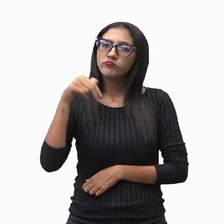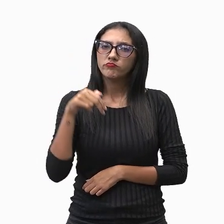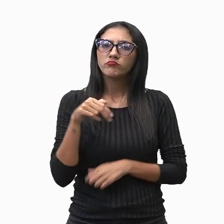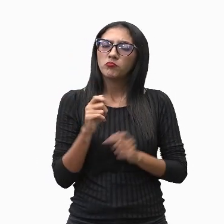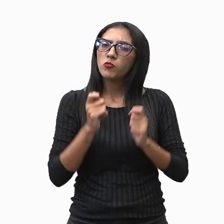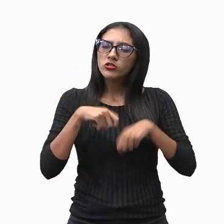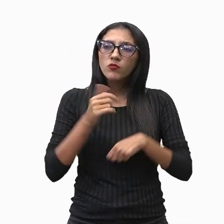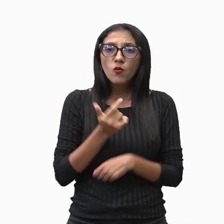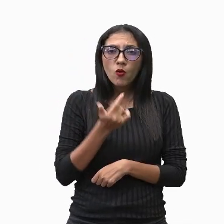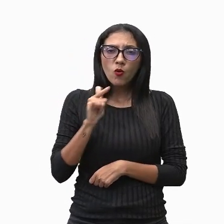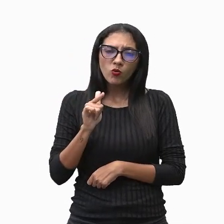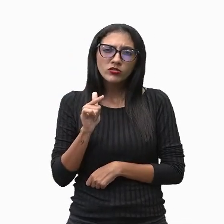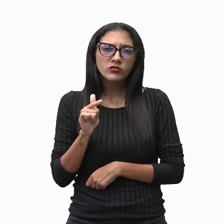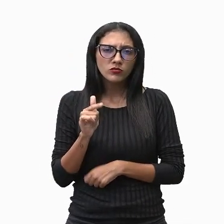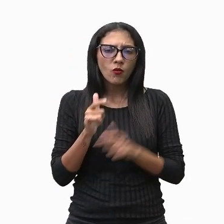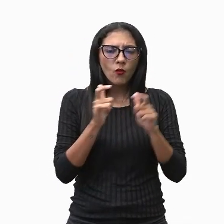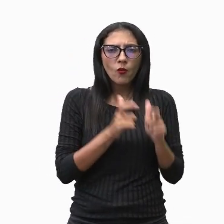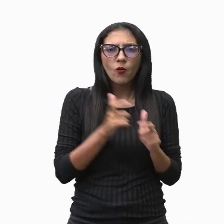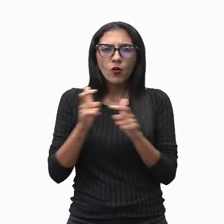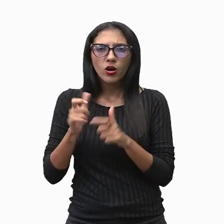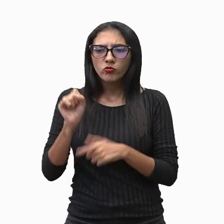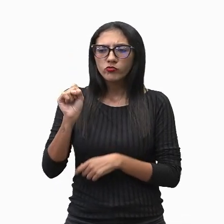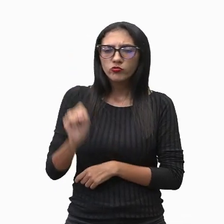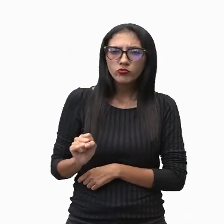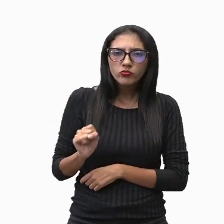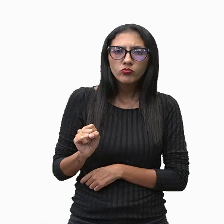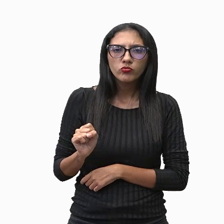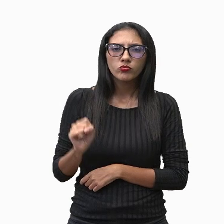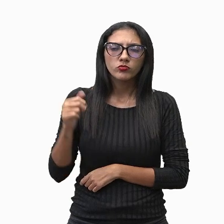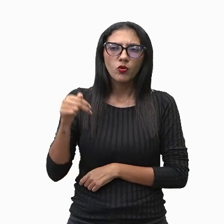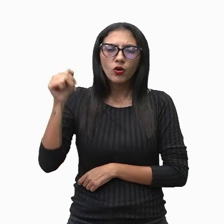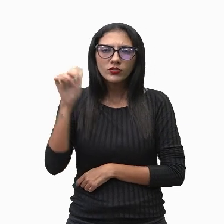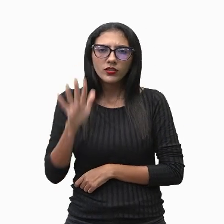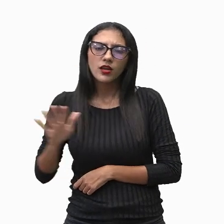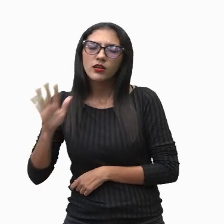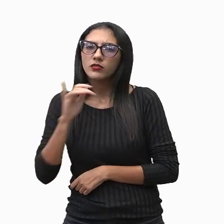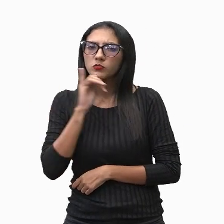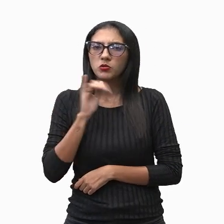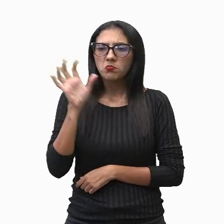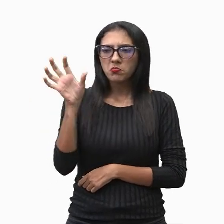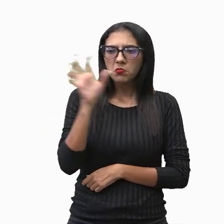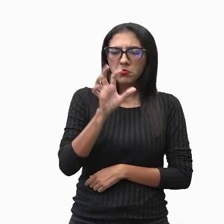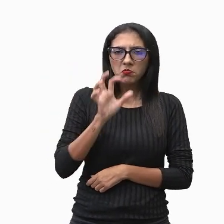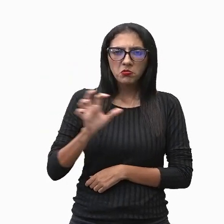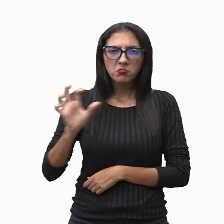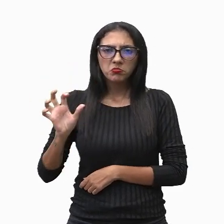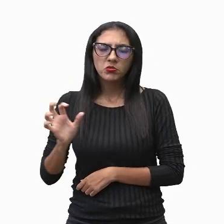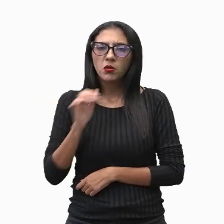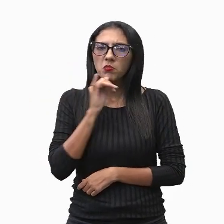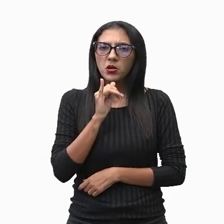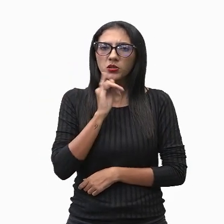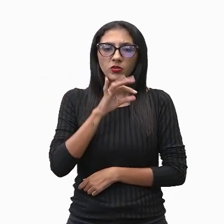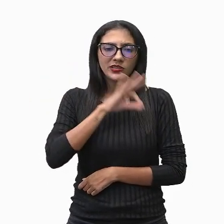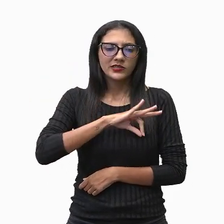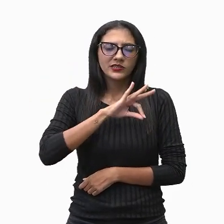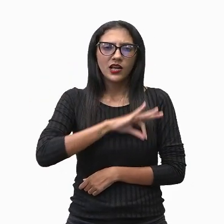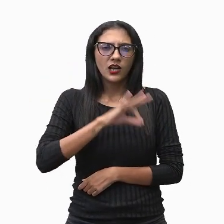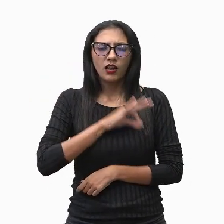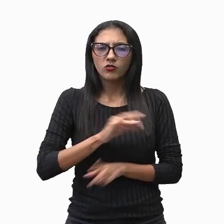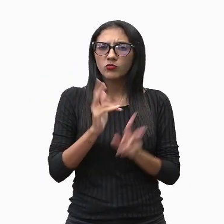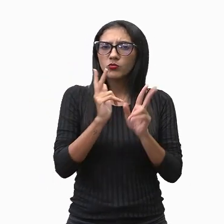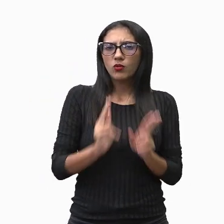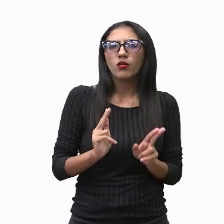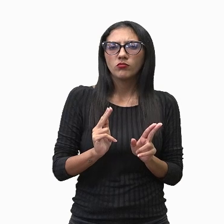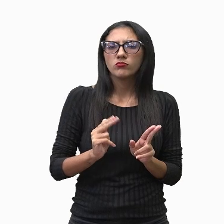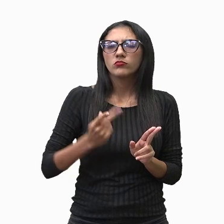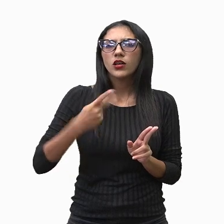região ofereça melhores condições de vida, custo menor de vida, um salário, mesmo que seja igual ao salário que ganha aqui,